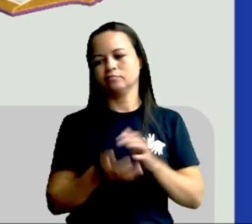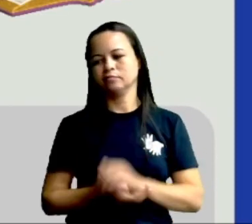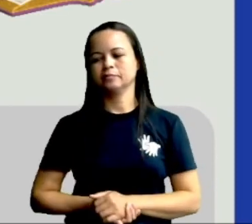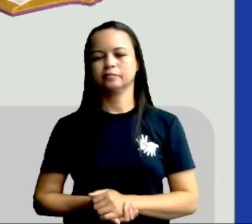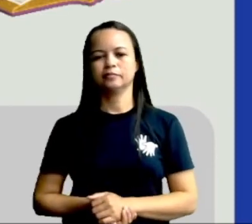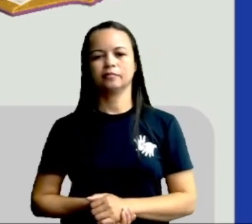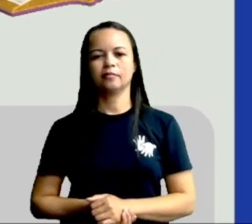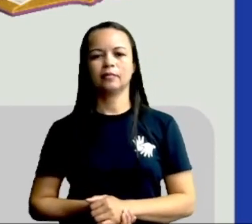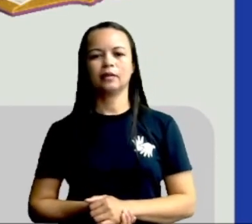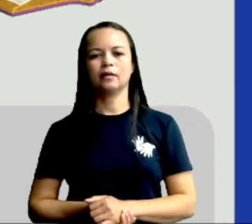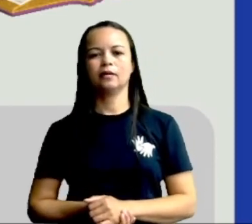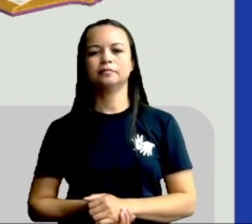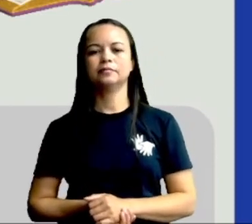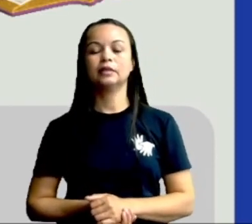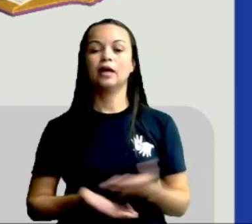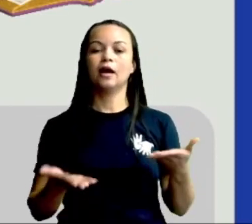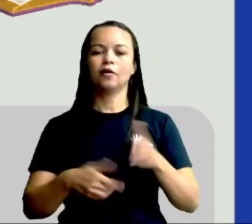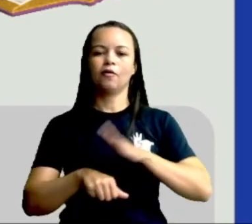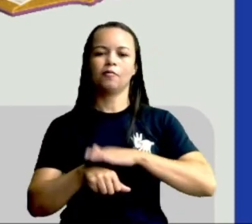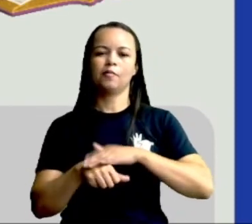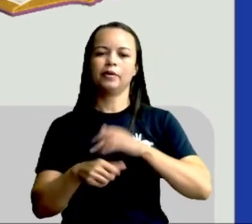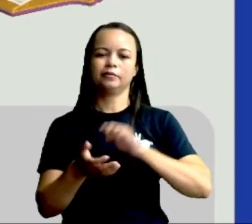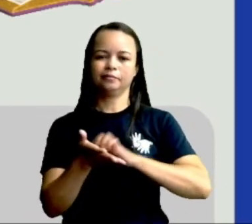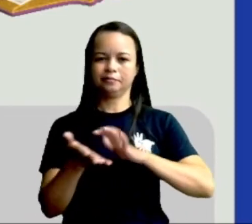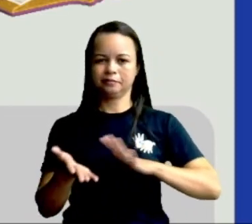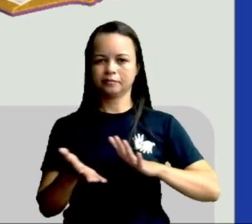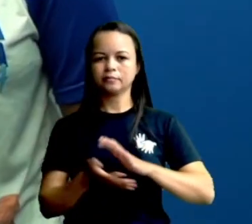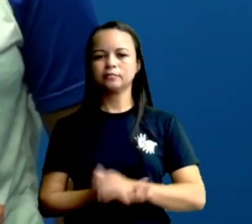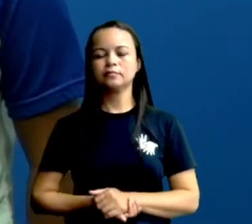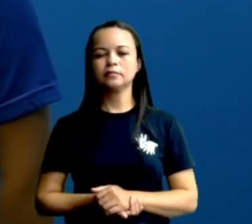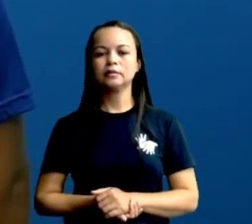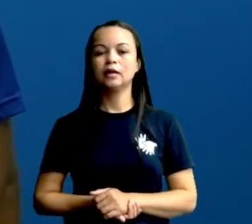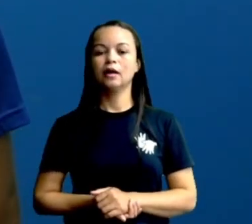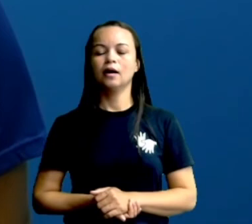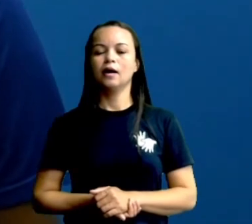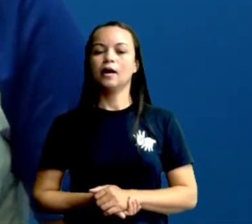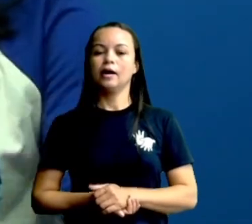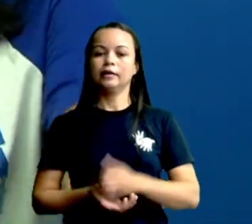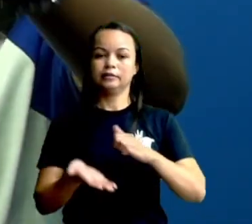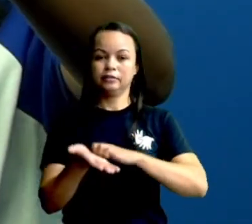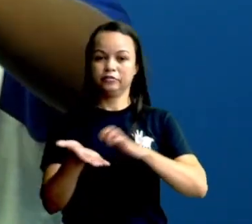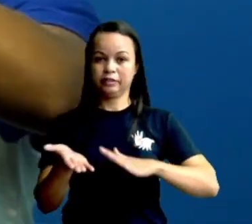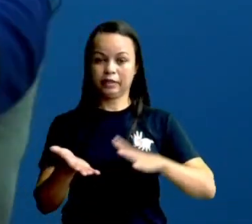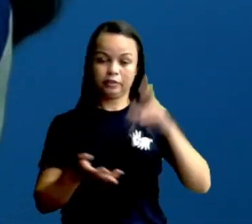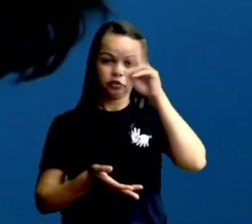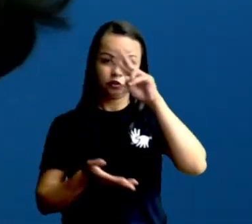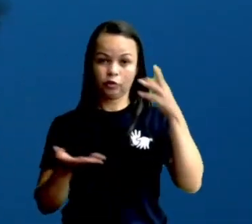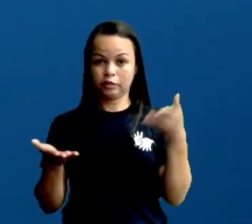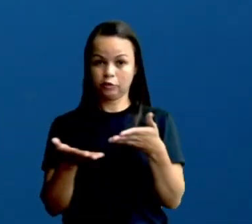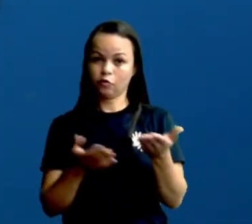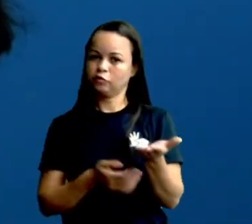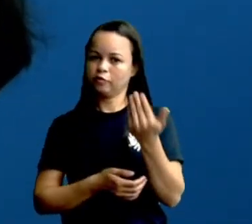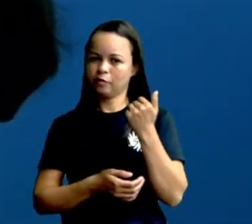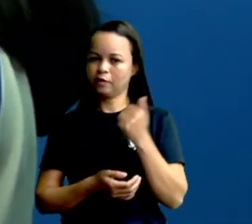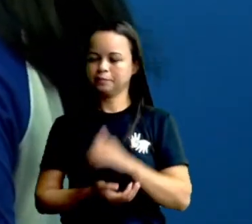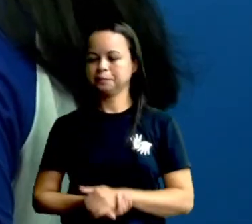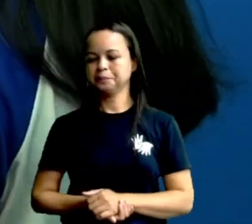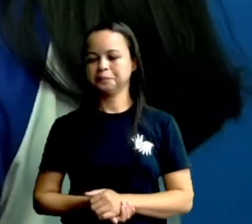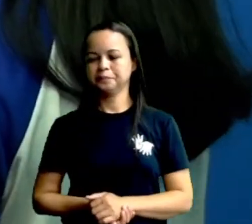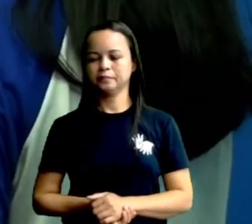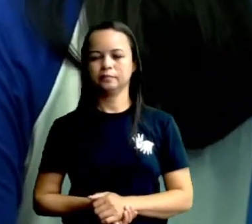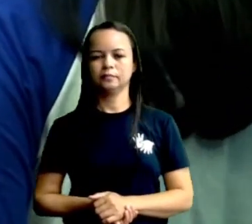cidade. Vamos para a hora da nossa atividade agora, pessoal. Nossa atividade de história de hoje. Vamos lá comigo? Olha aí,